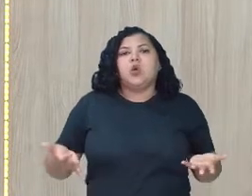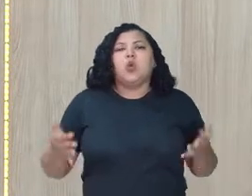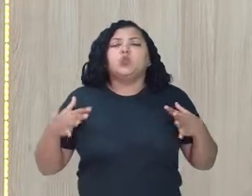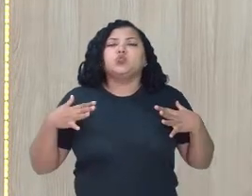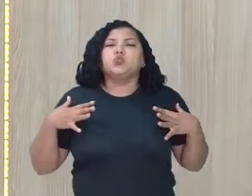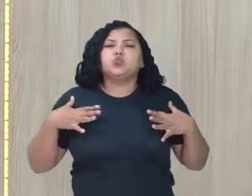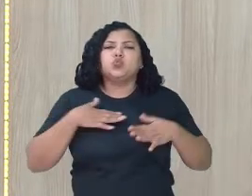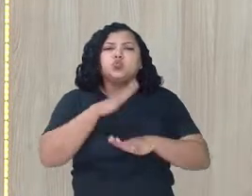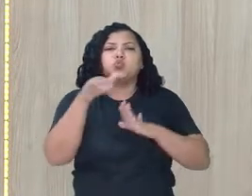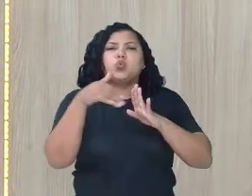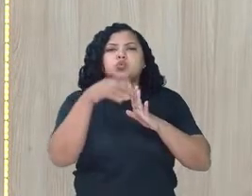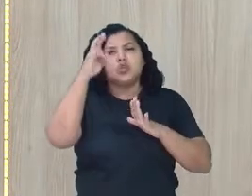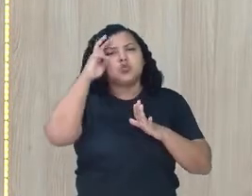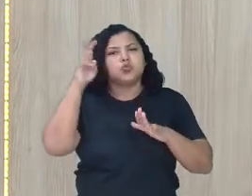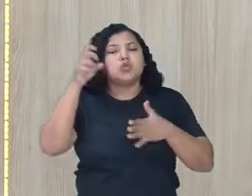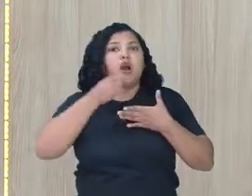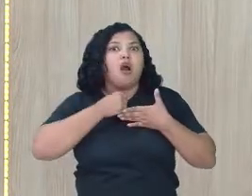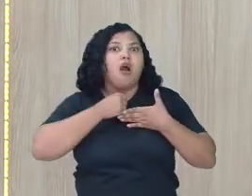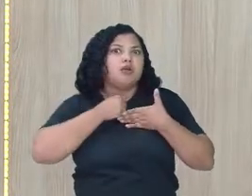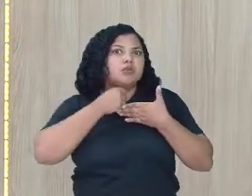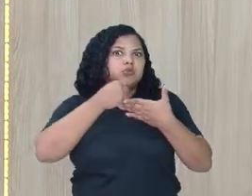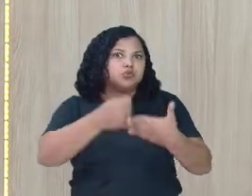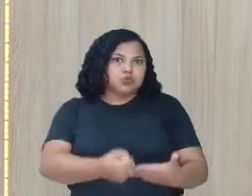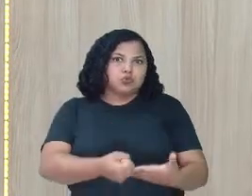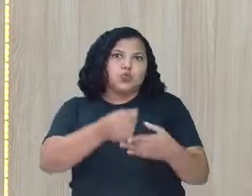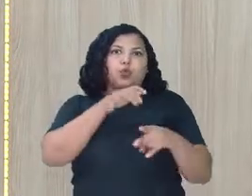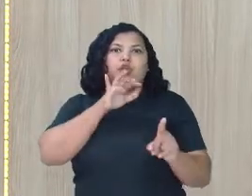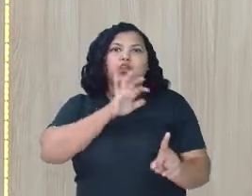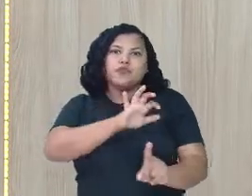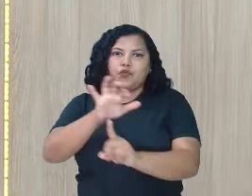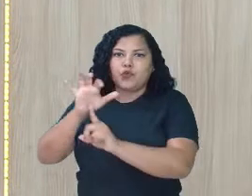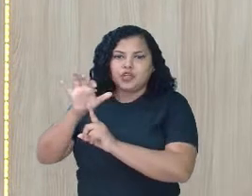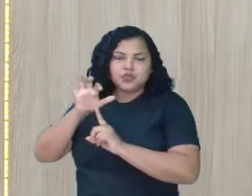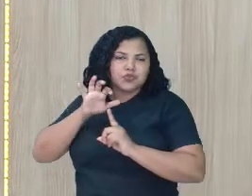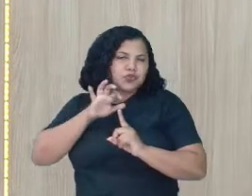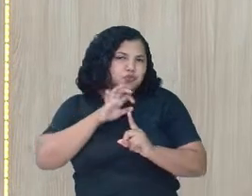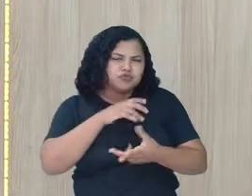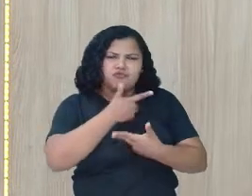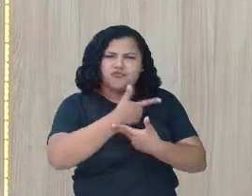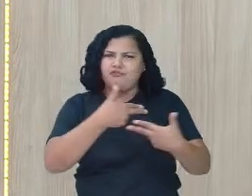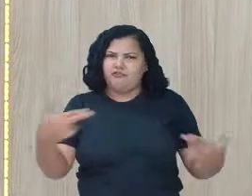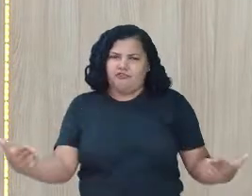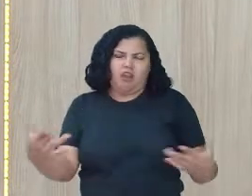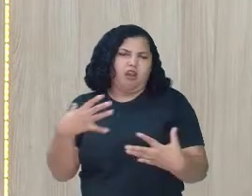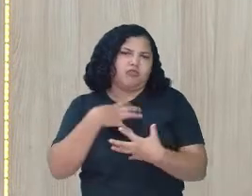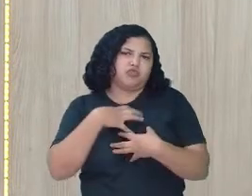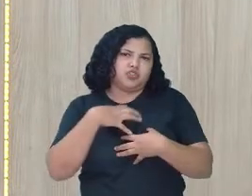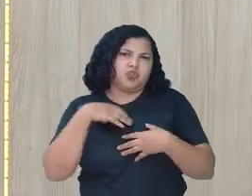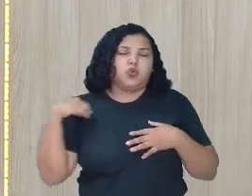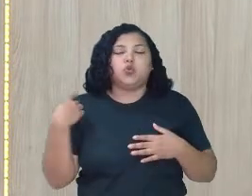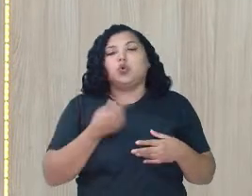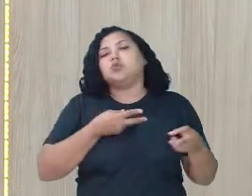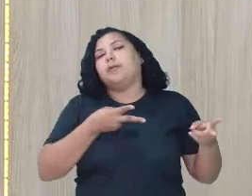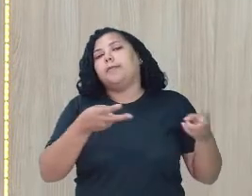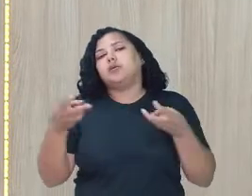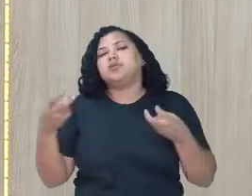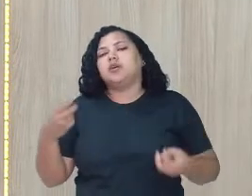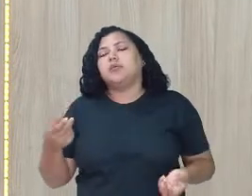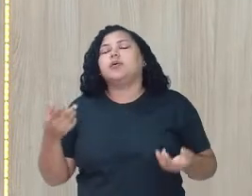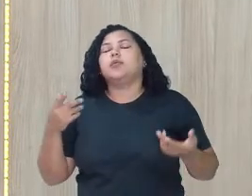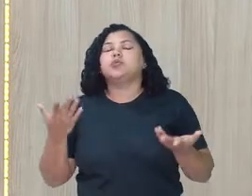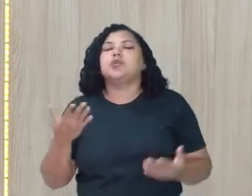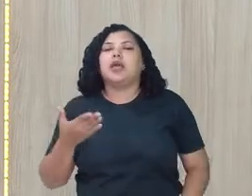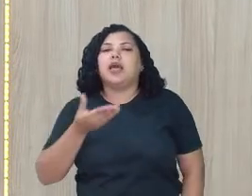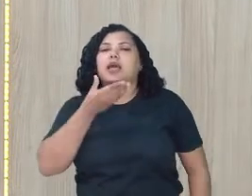essas culturas, elas contribuíram, né, de diversas maneiras, né, como a gente viu ali na fala de